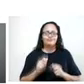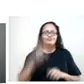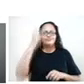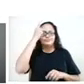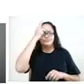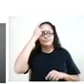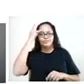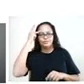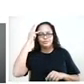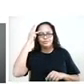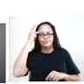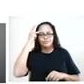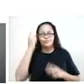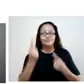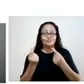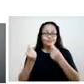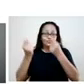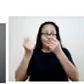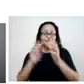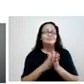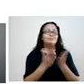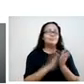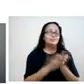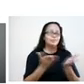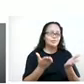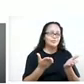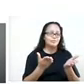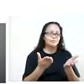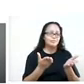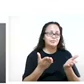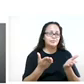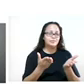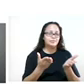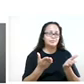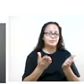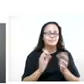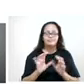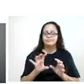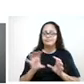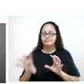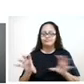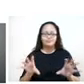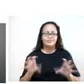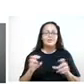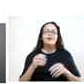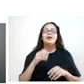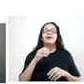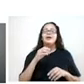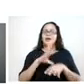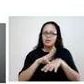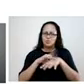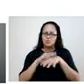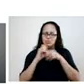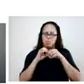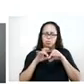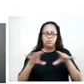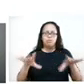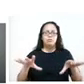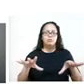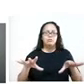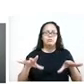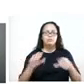mas também pessoas simples. Né? Então, não teve distinção social. A doença atingiu todos os grupos